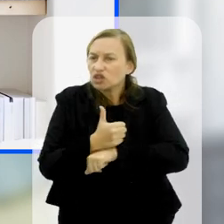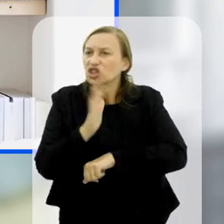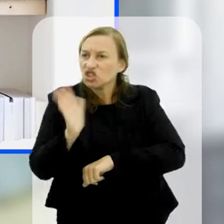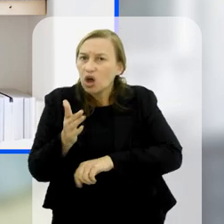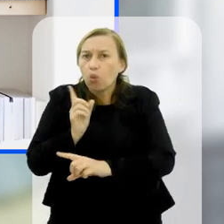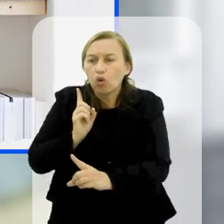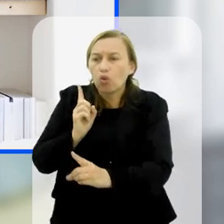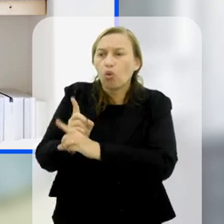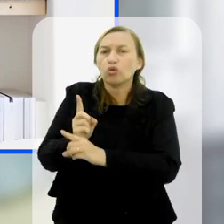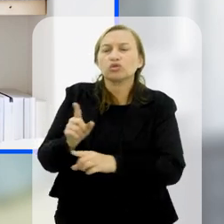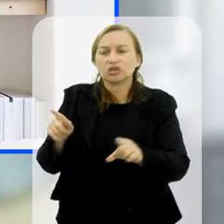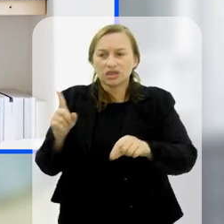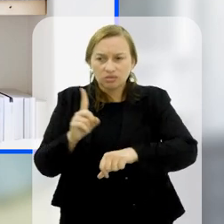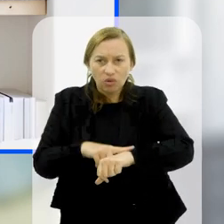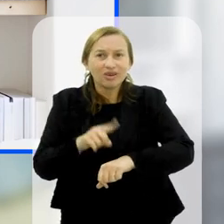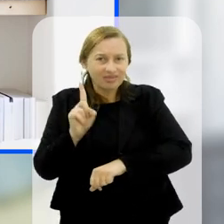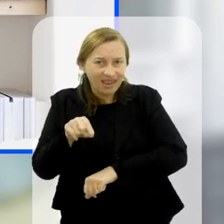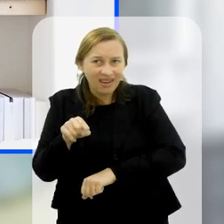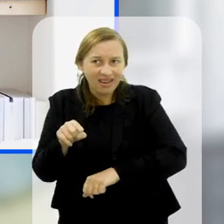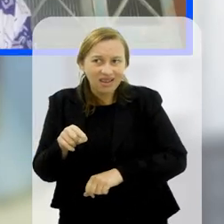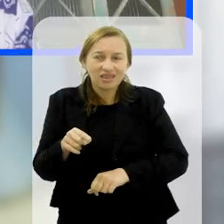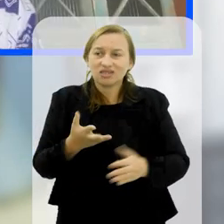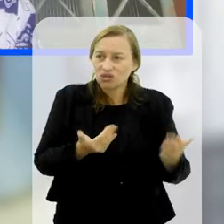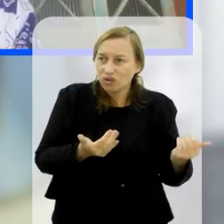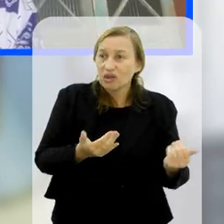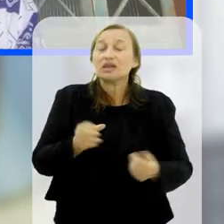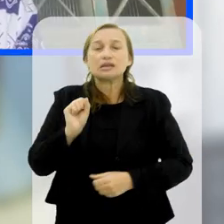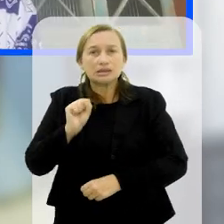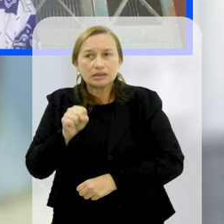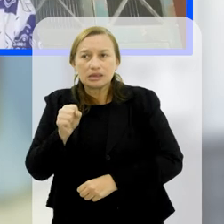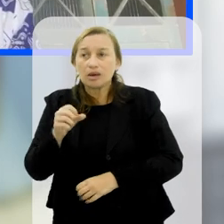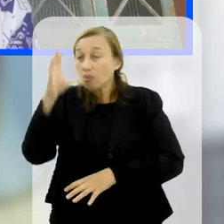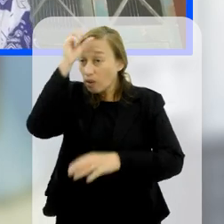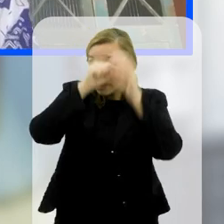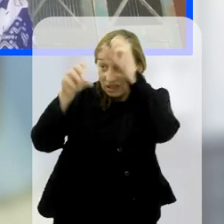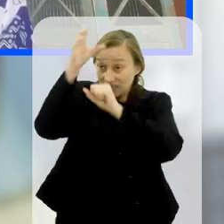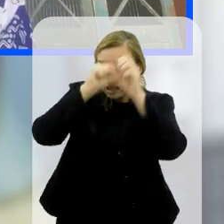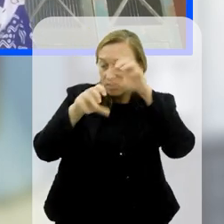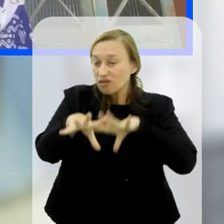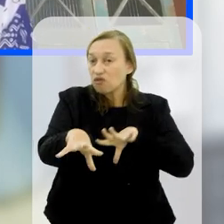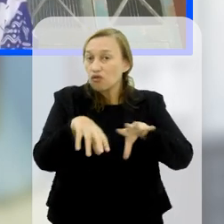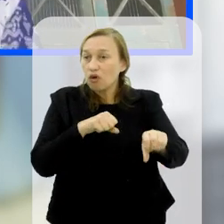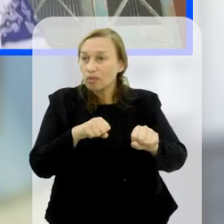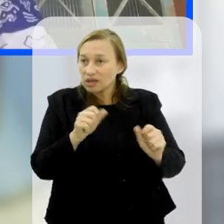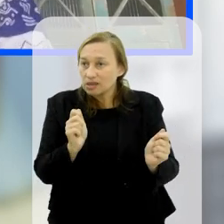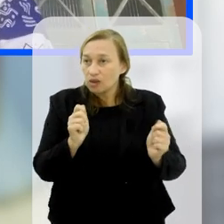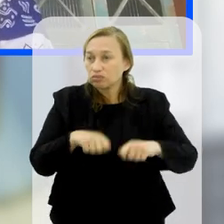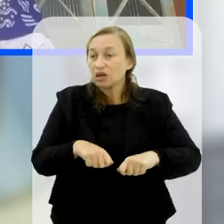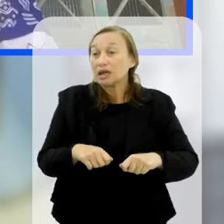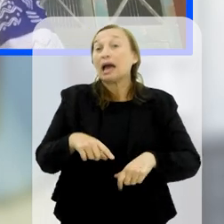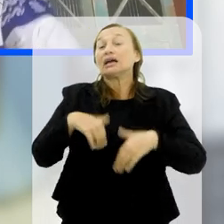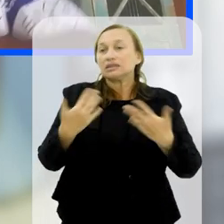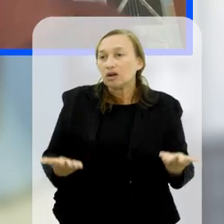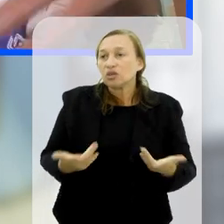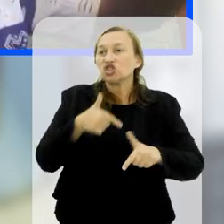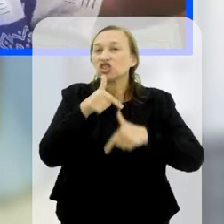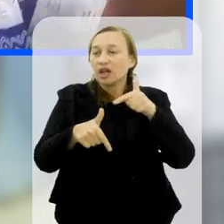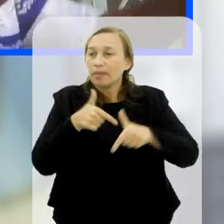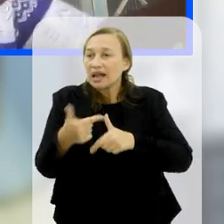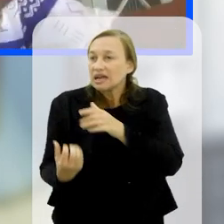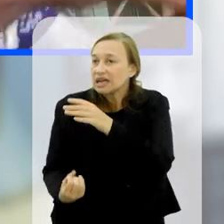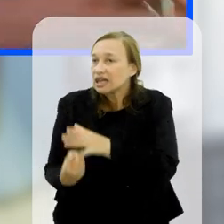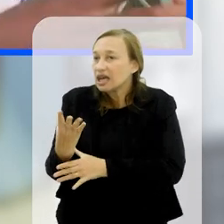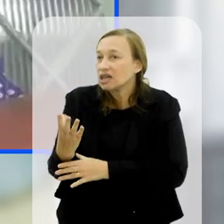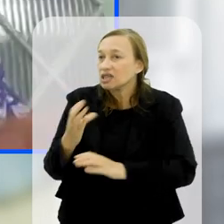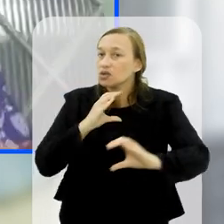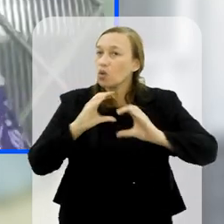o encontro deles também nesse momento, né? Claro, é para aprendizado e para formação. Então a gente trabalha criando